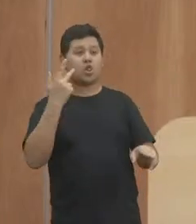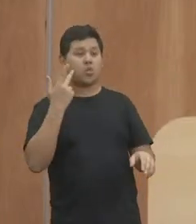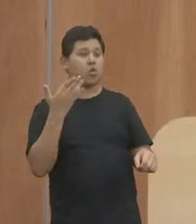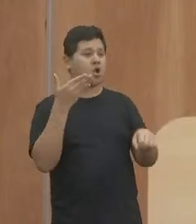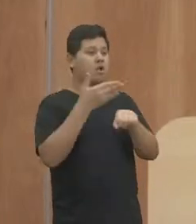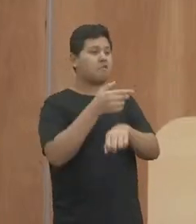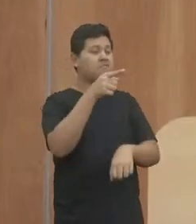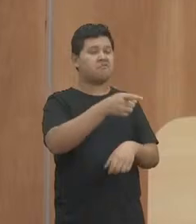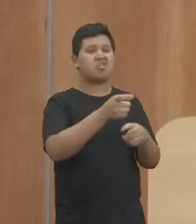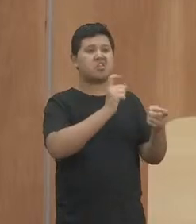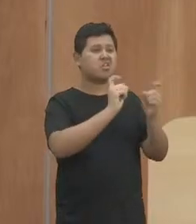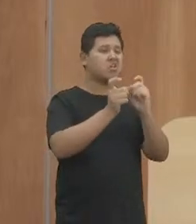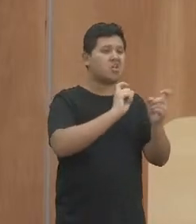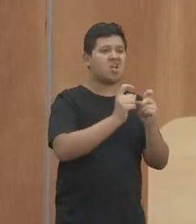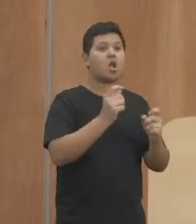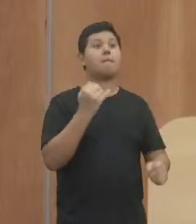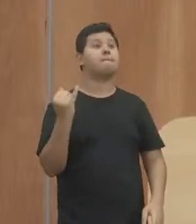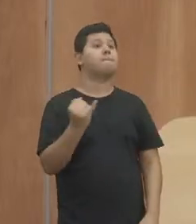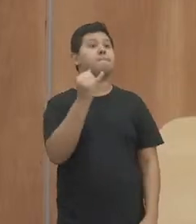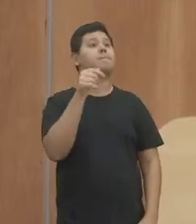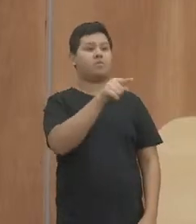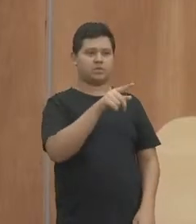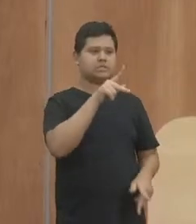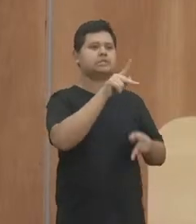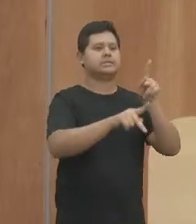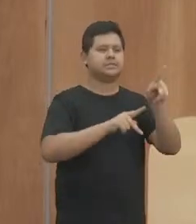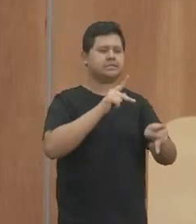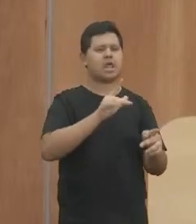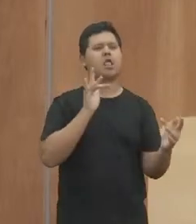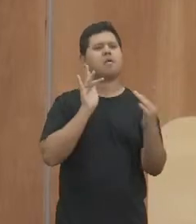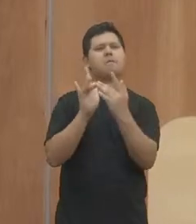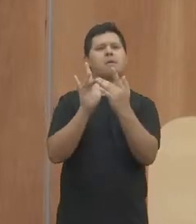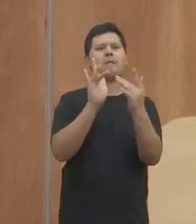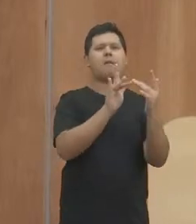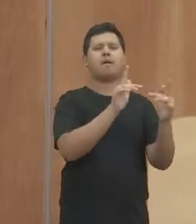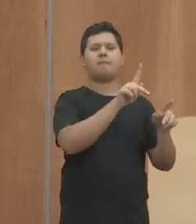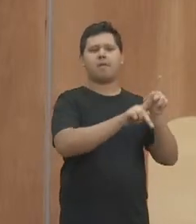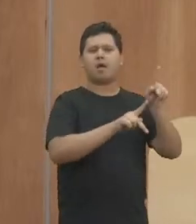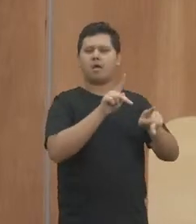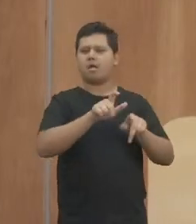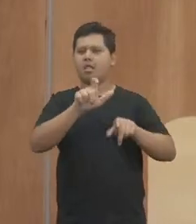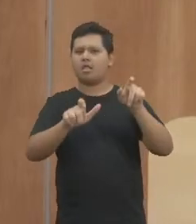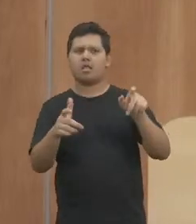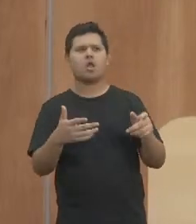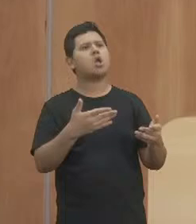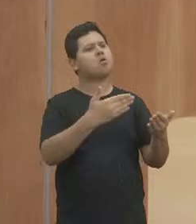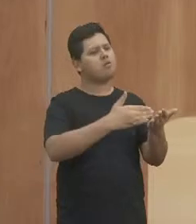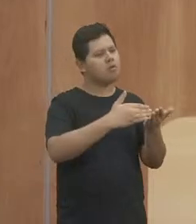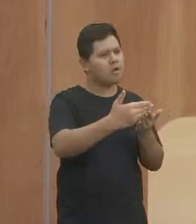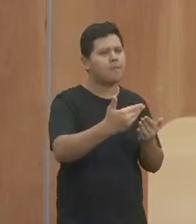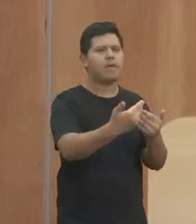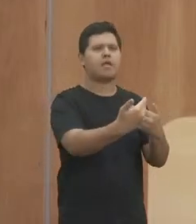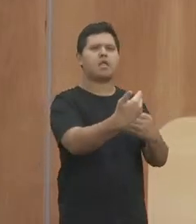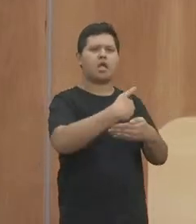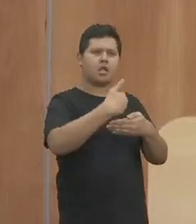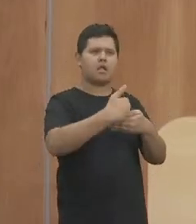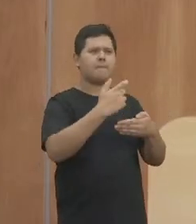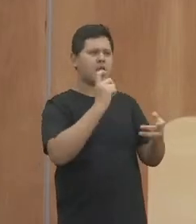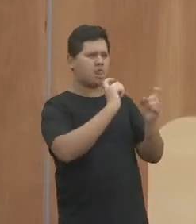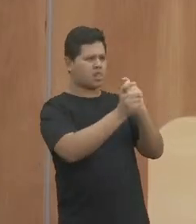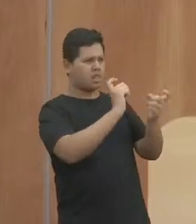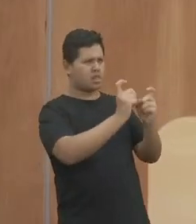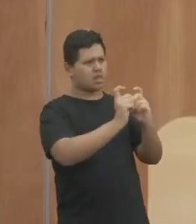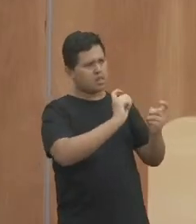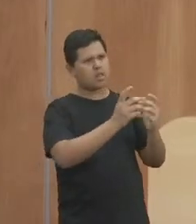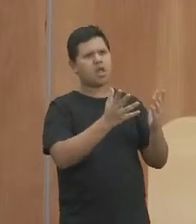pena, Valmir, que é muito importante, o senhor ouve a população, o senhor está em contato com a população, comece a trazer esses anseios da população para a gente resolver esses problemas.